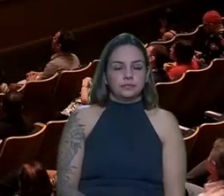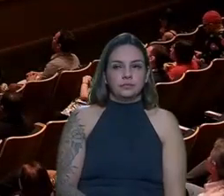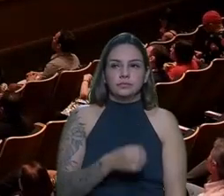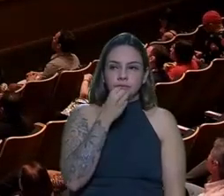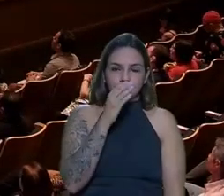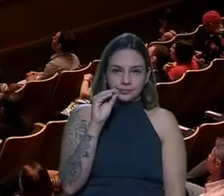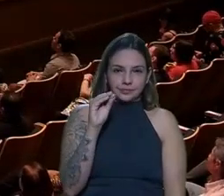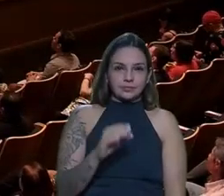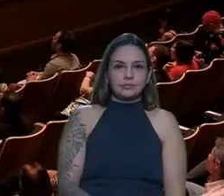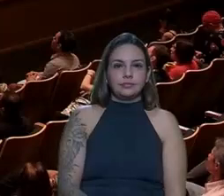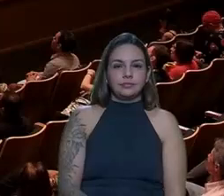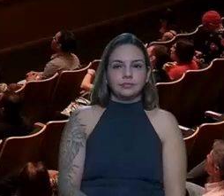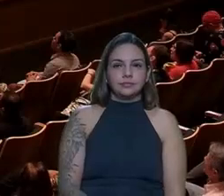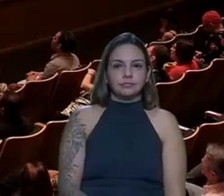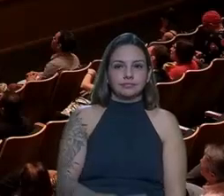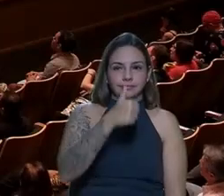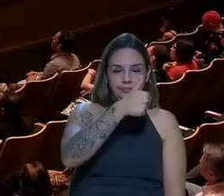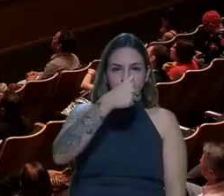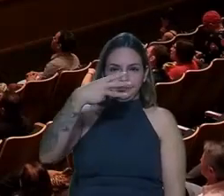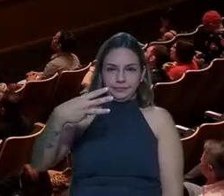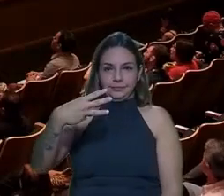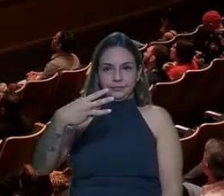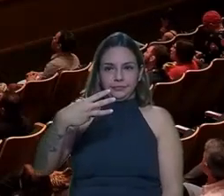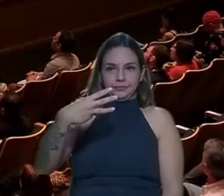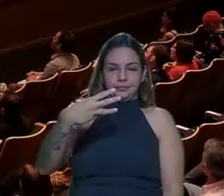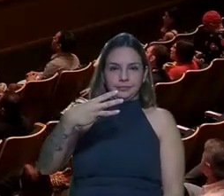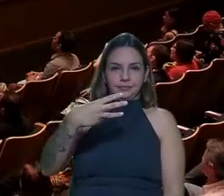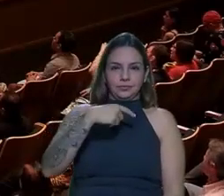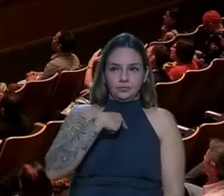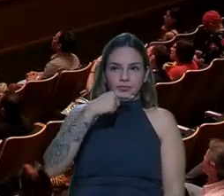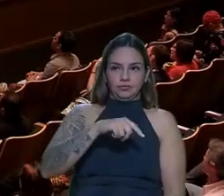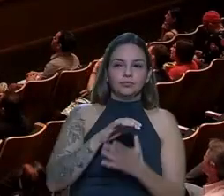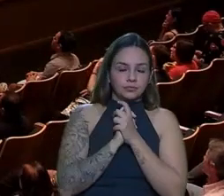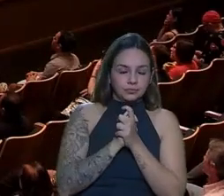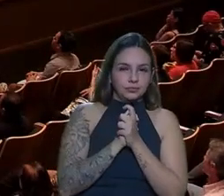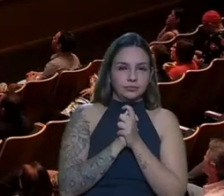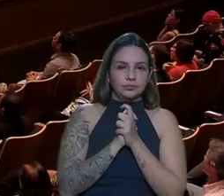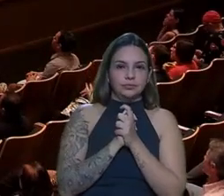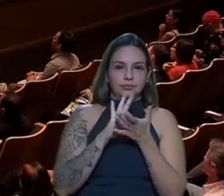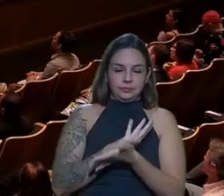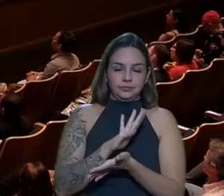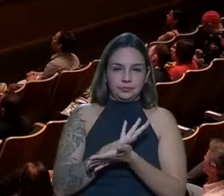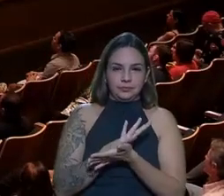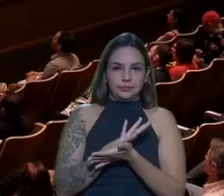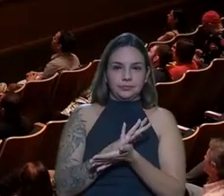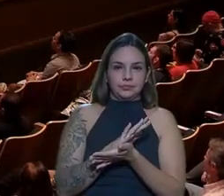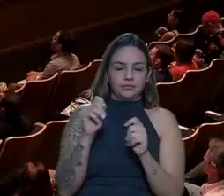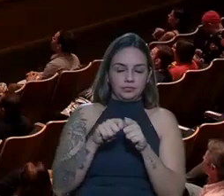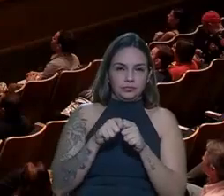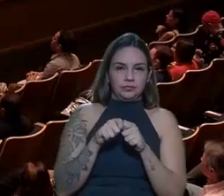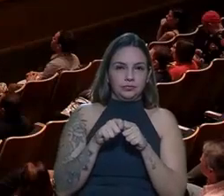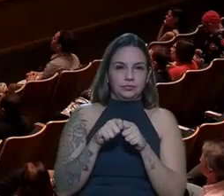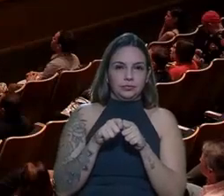Gente, boa noite. Pela 13ª vez, eu cumprimento Araxá na